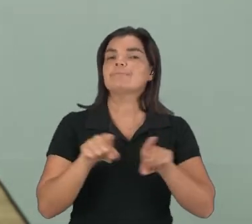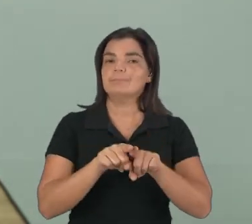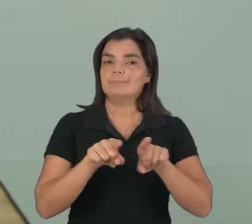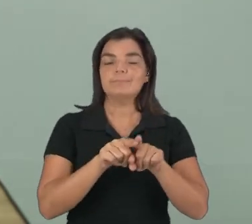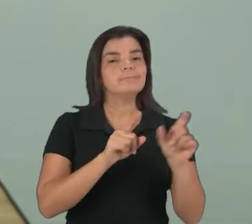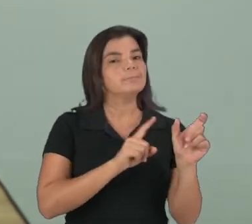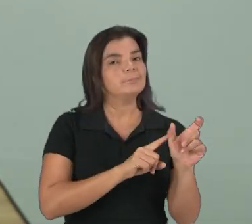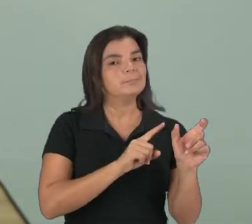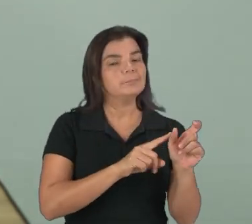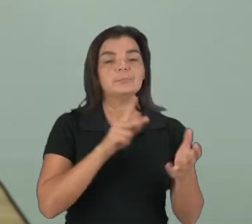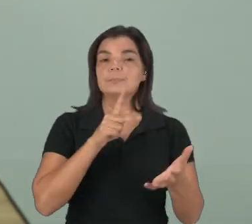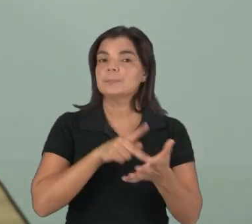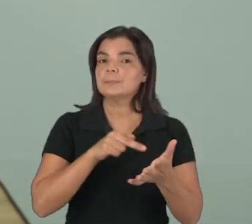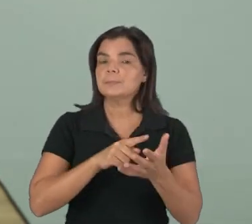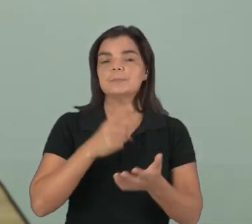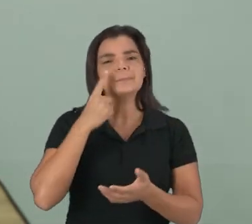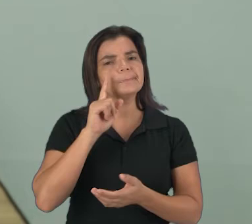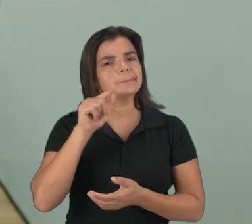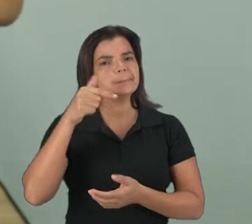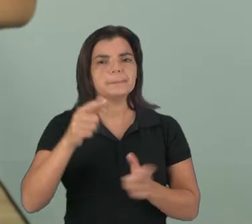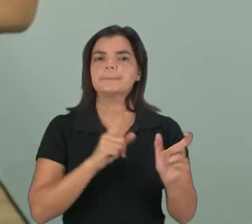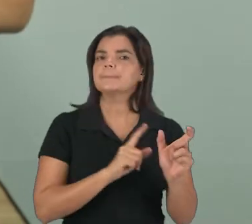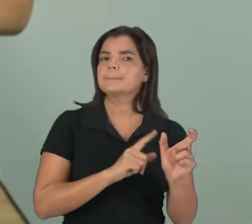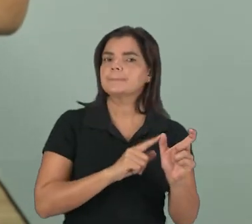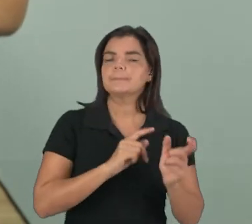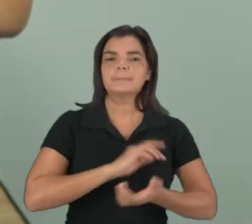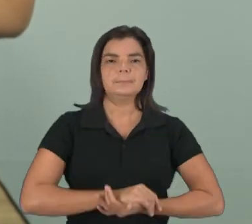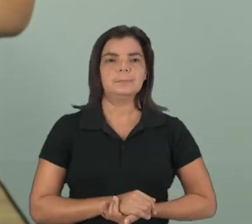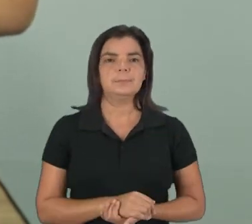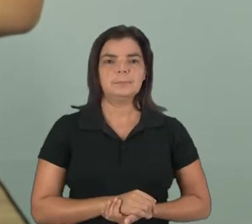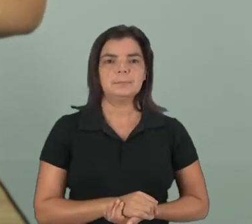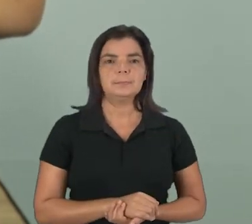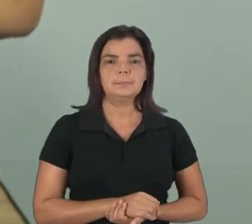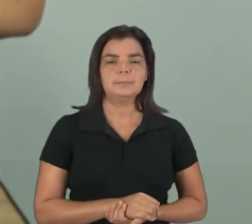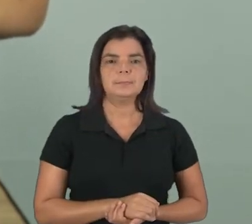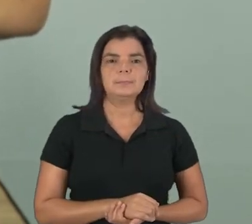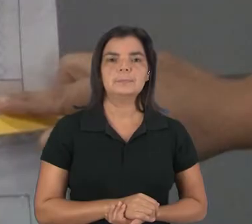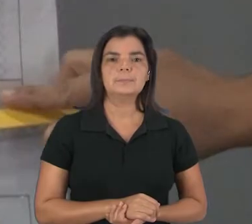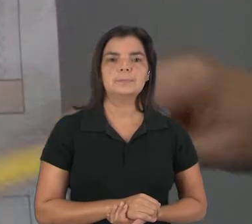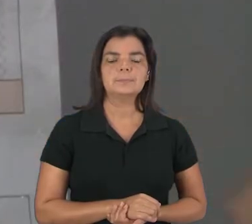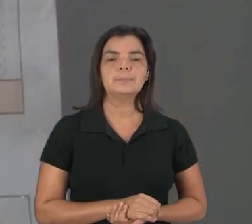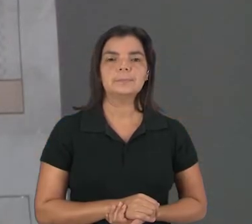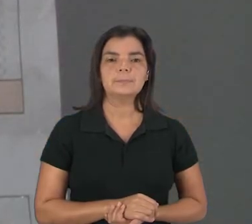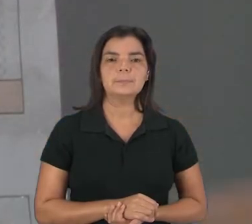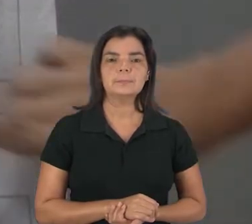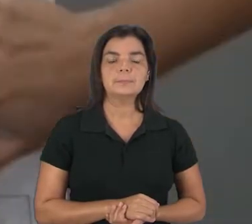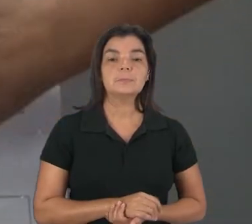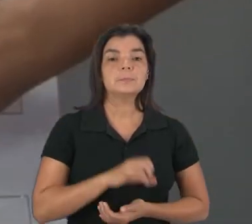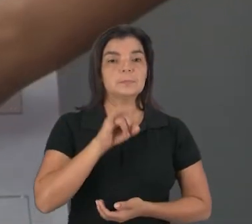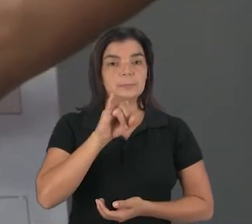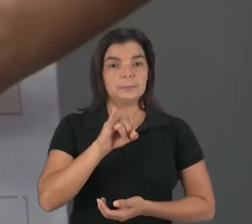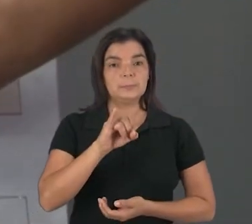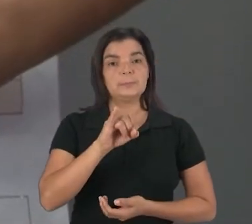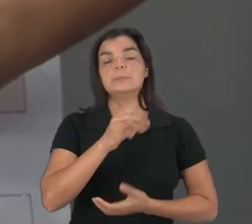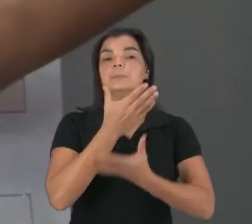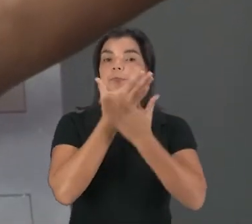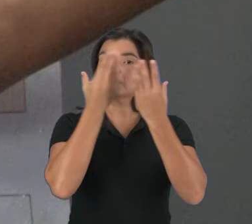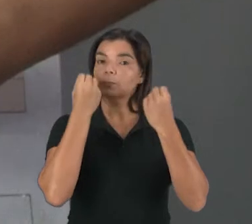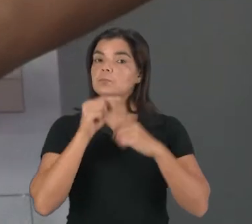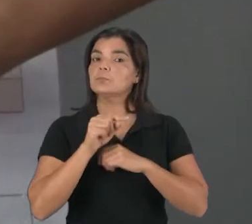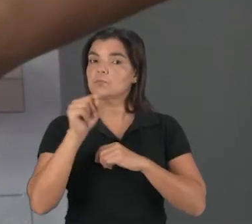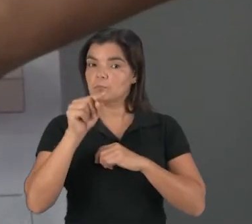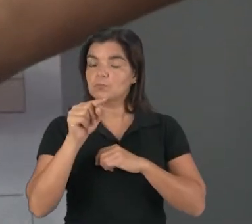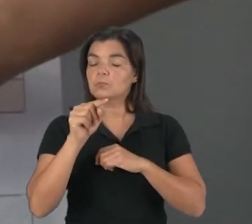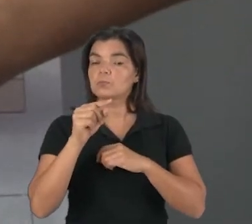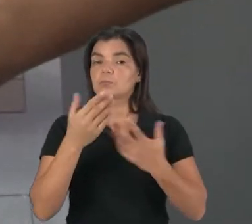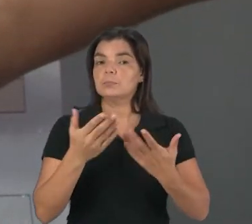significado da palavra, não é mesmo? Vamos verificar outra, então. Essa daqui. Se nós esquecermos aqui